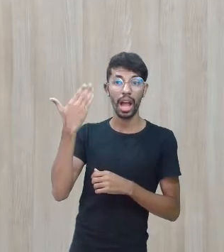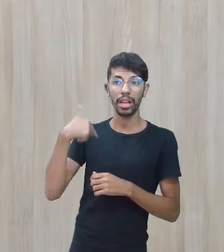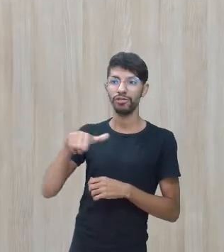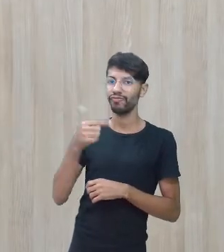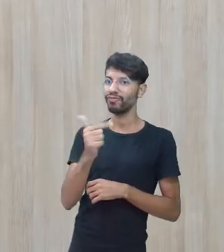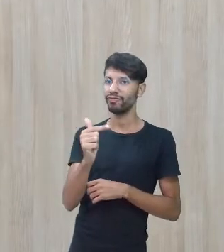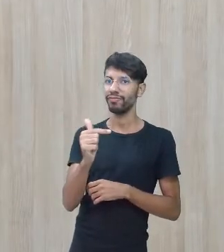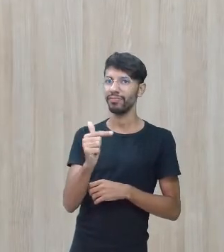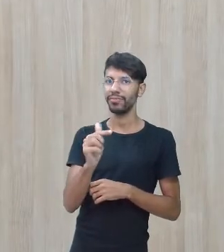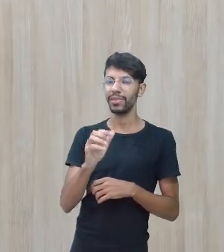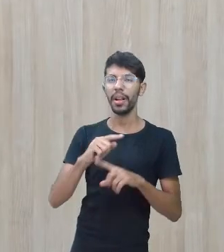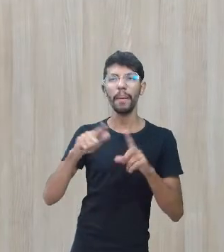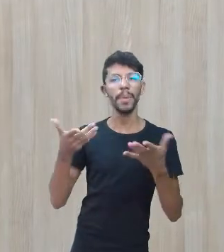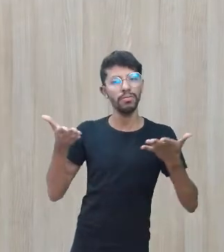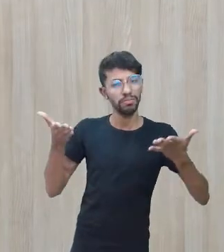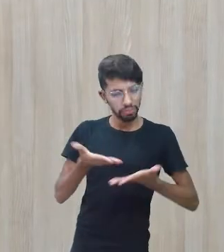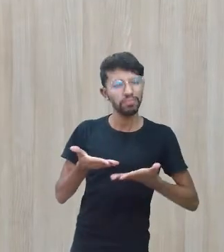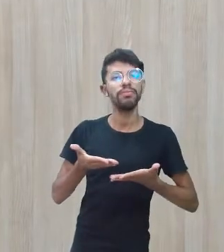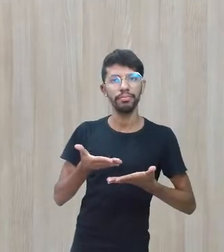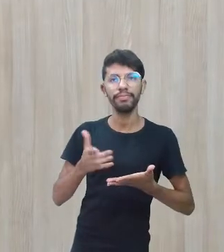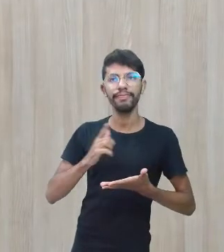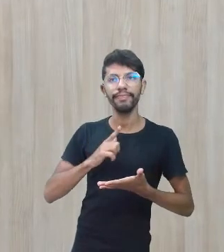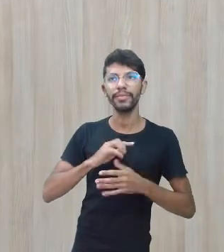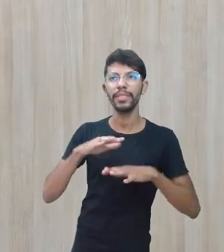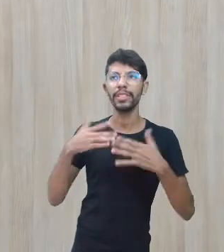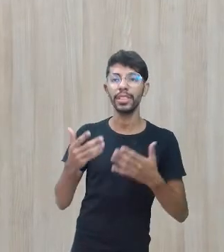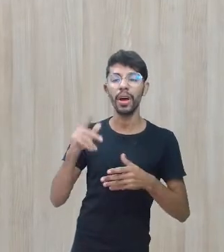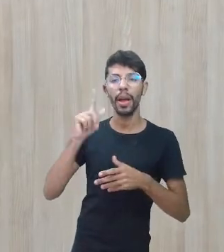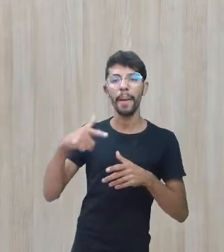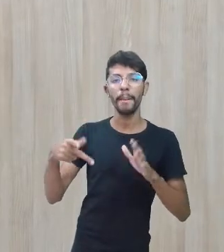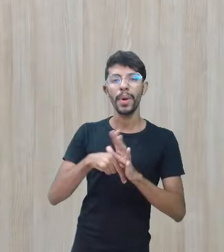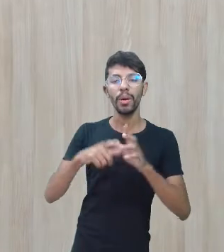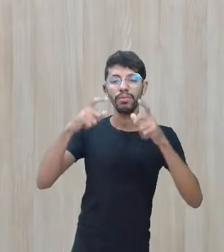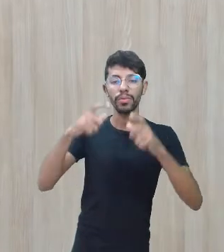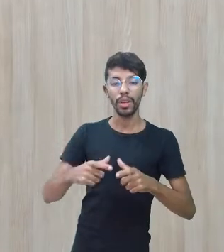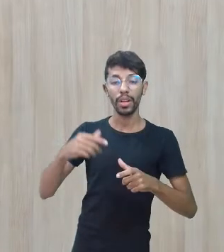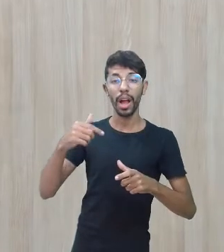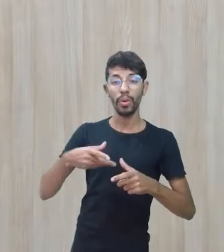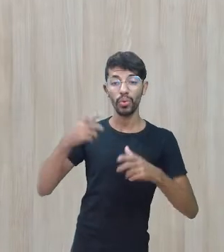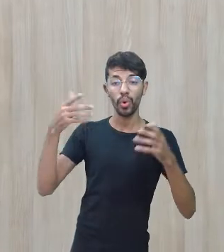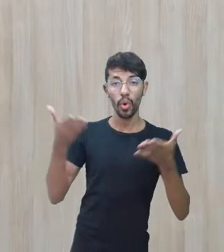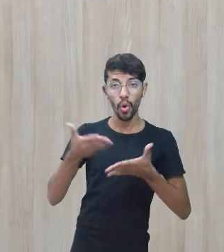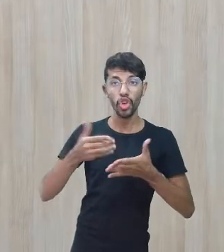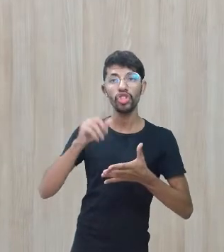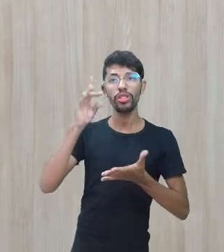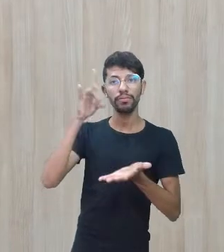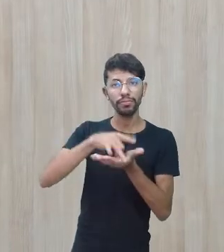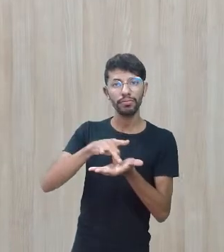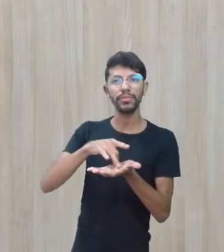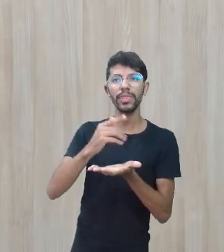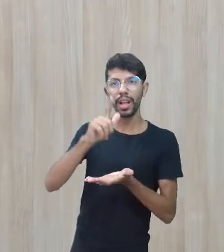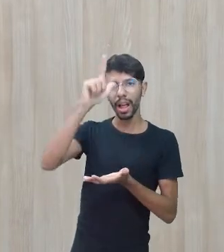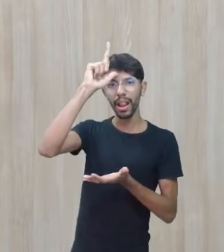só sinalizando que são povos que viviam no território, principalmente onde hoje é a Alemanha. Inclusive, o termo que a gente